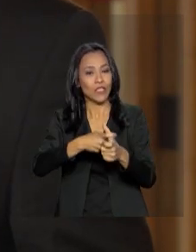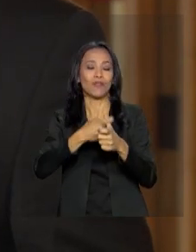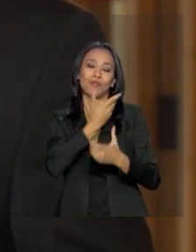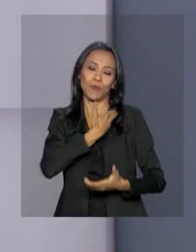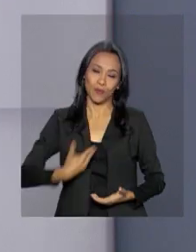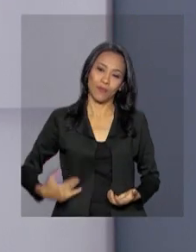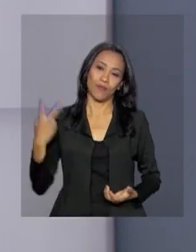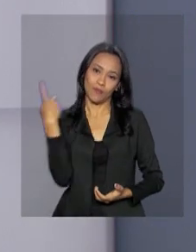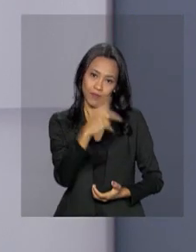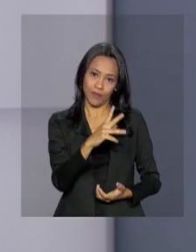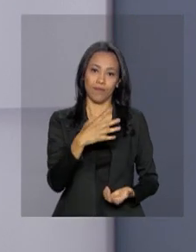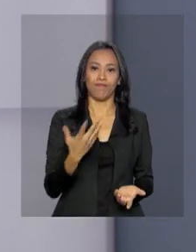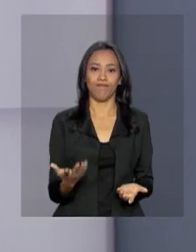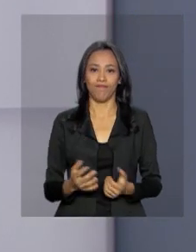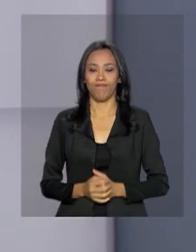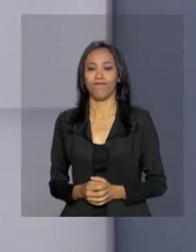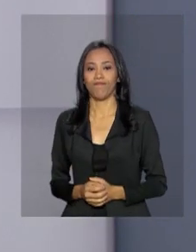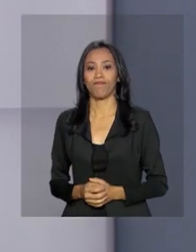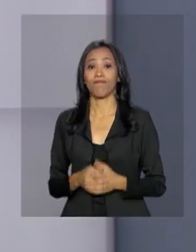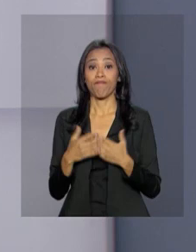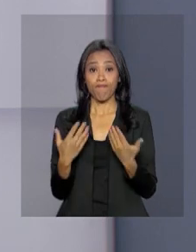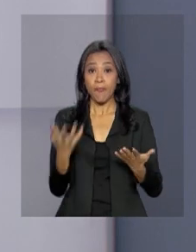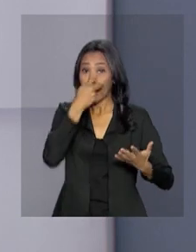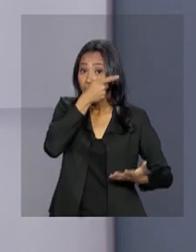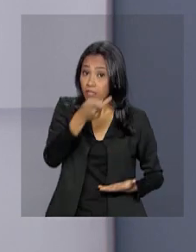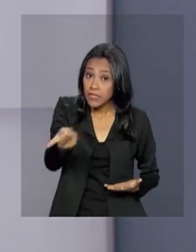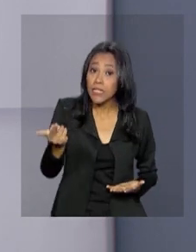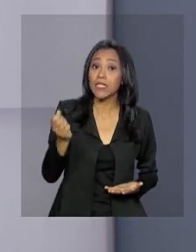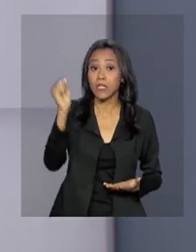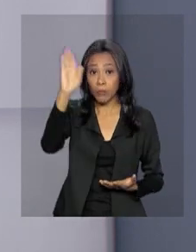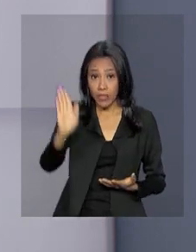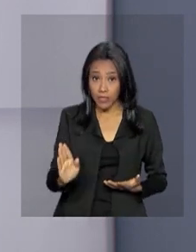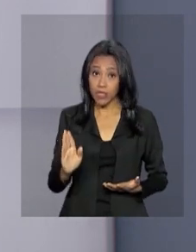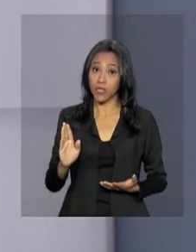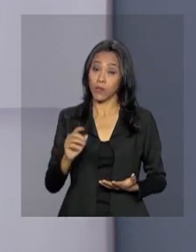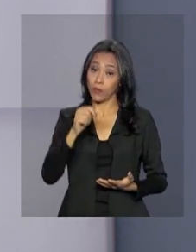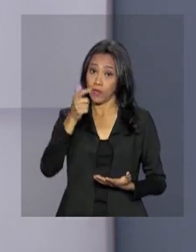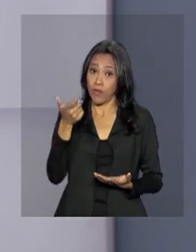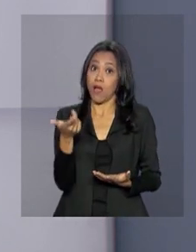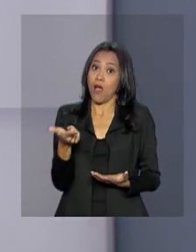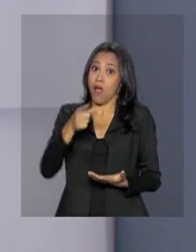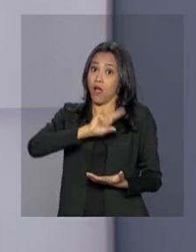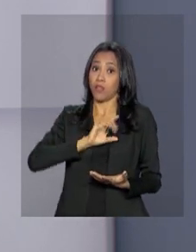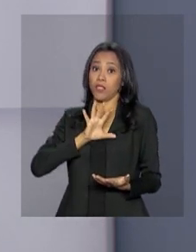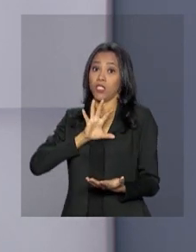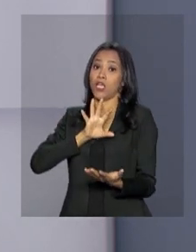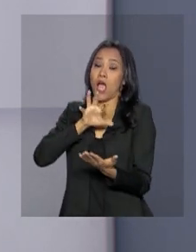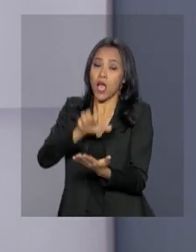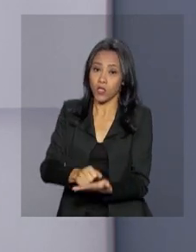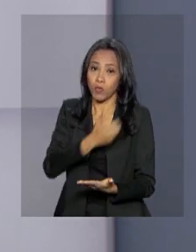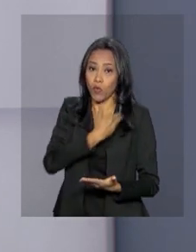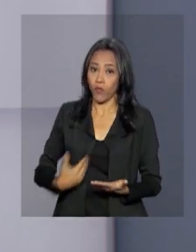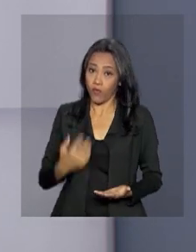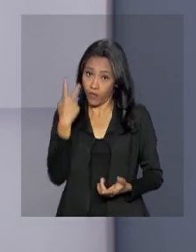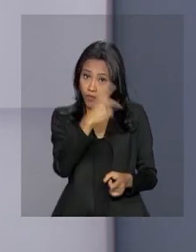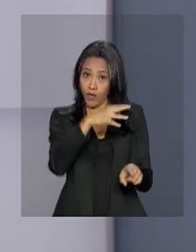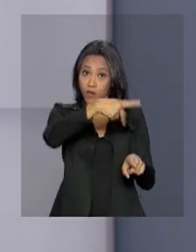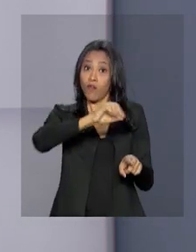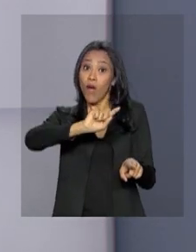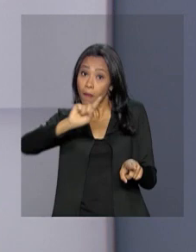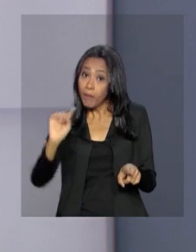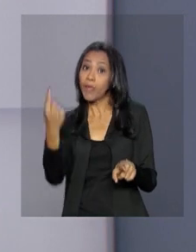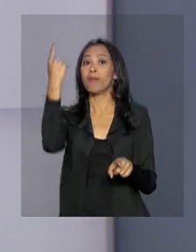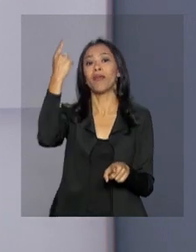paraguaia. E a visita ao Brasil, antes mesmo de assumir oficialmente o governo, foi a primeira de Mário